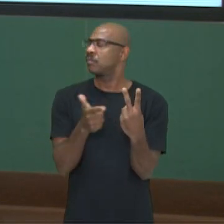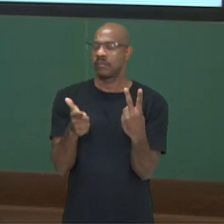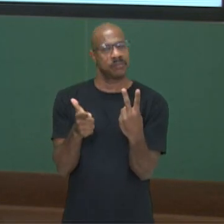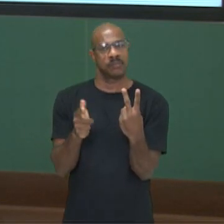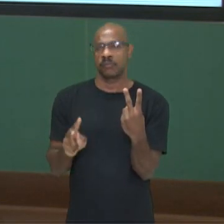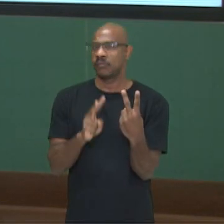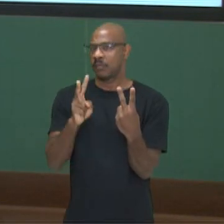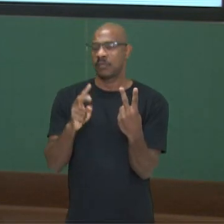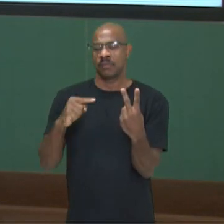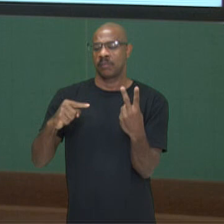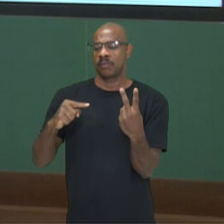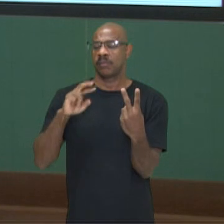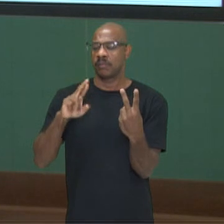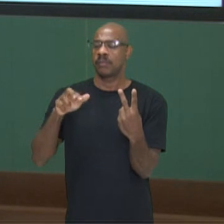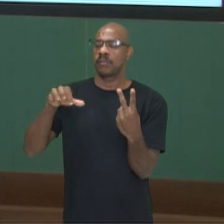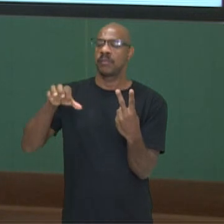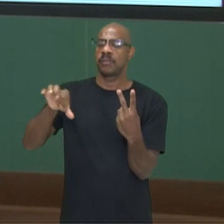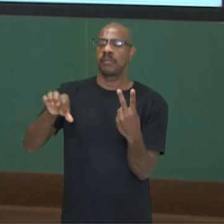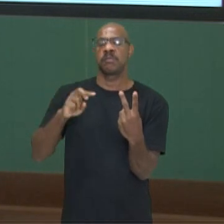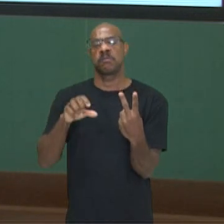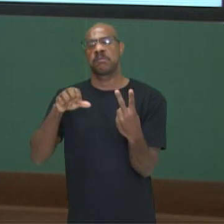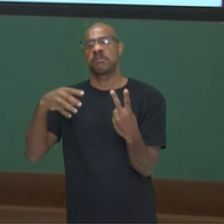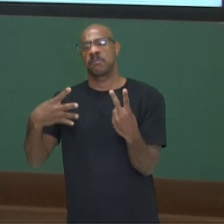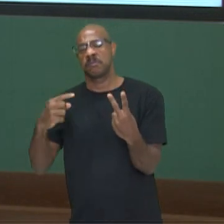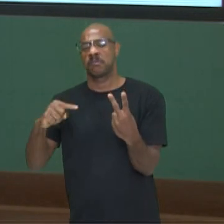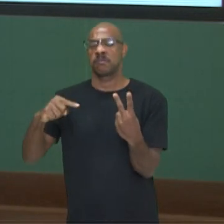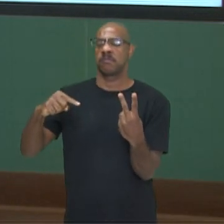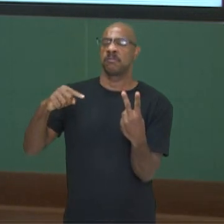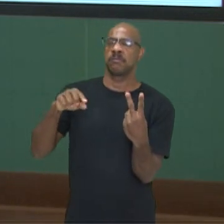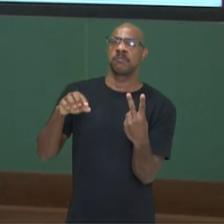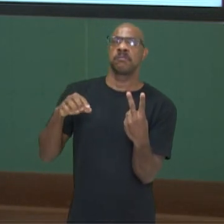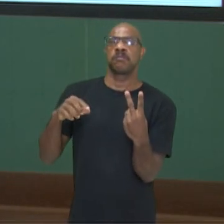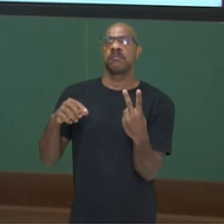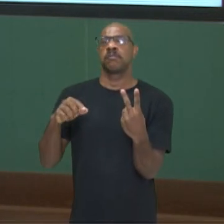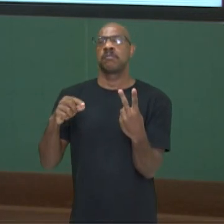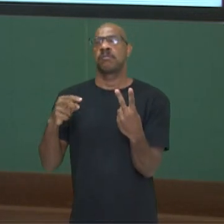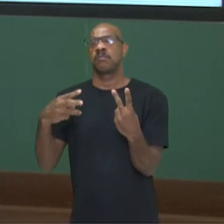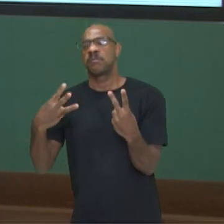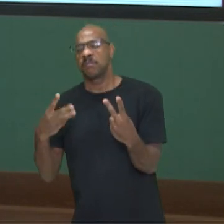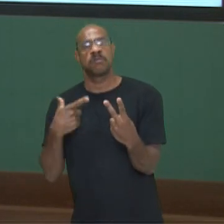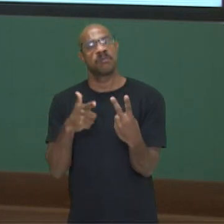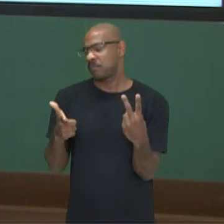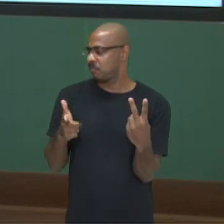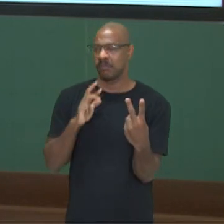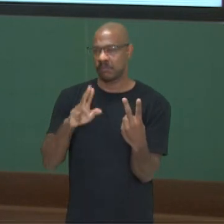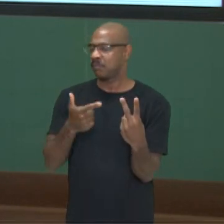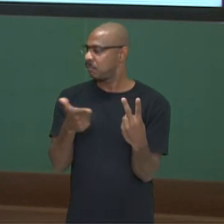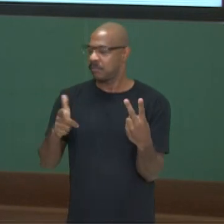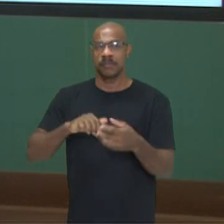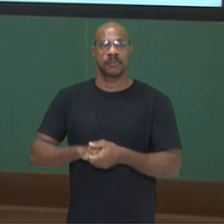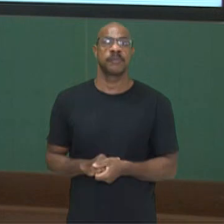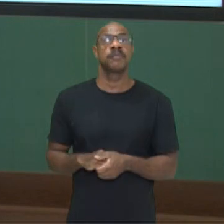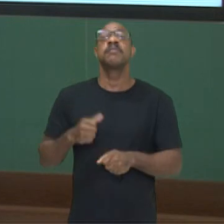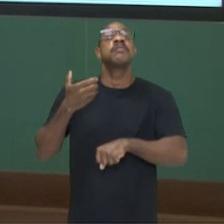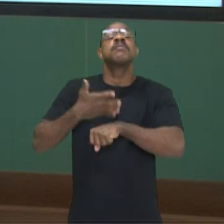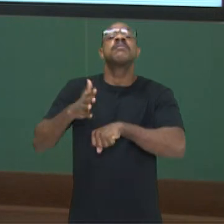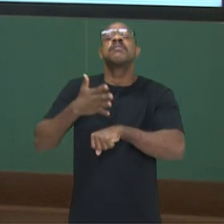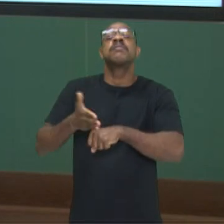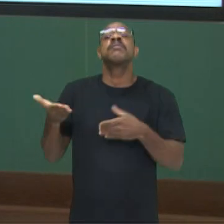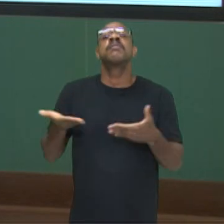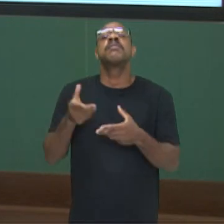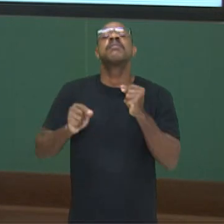de um valor negativo, ok? Bom, se formos então praticar essas informações que acabamos de